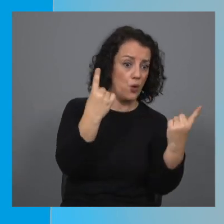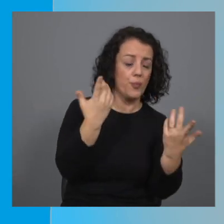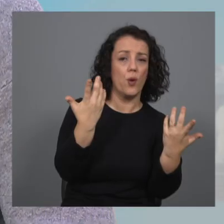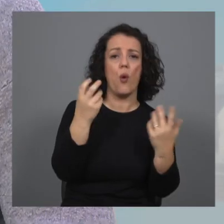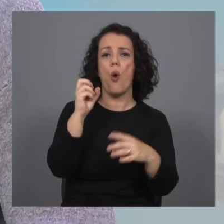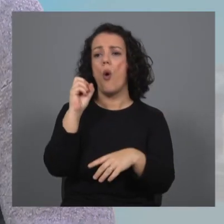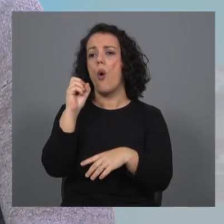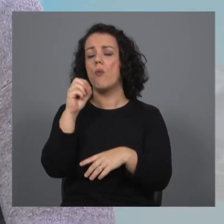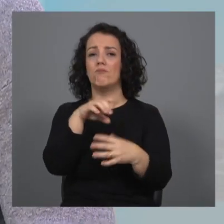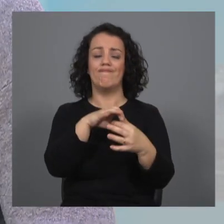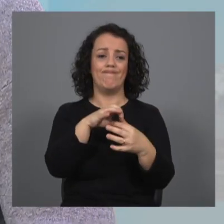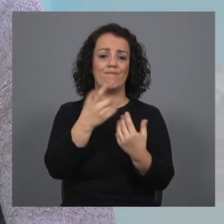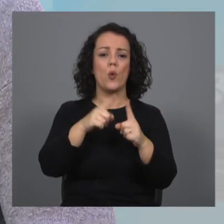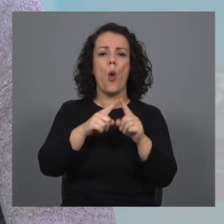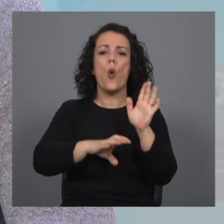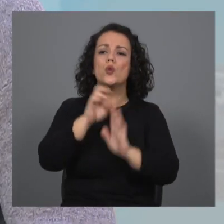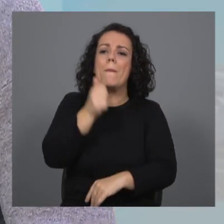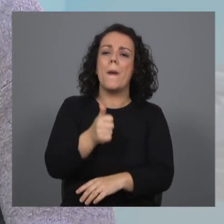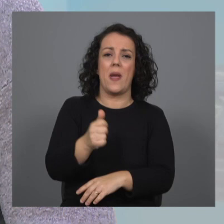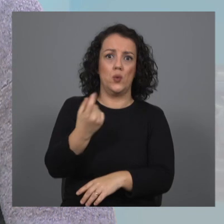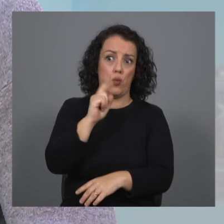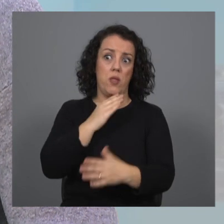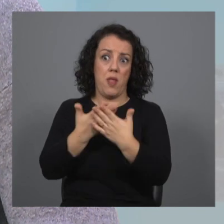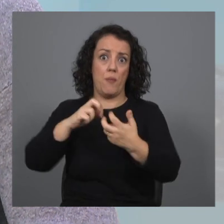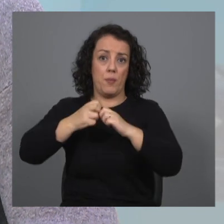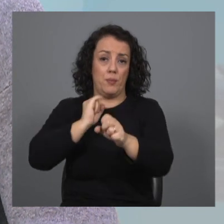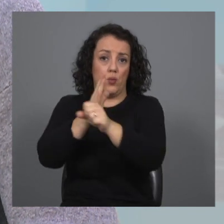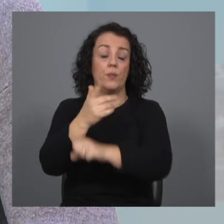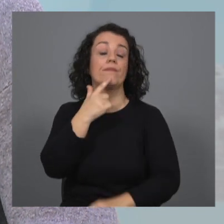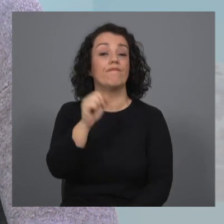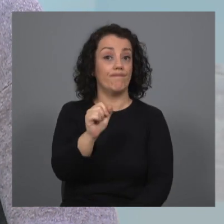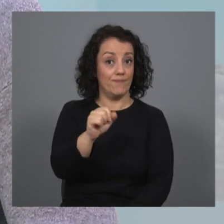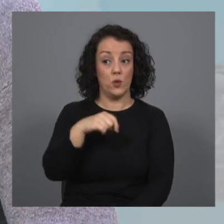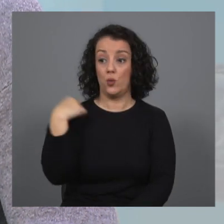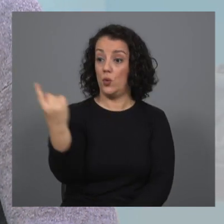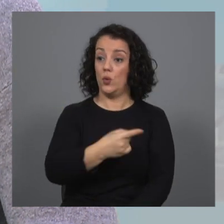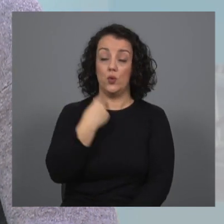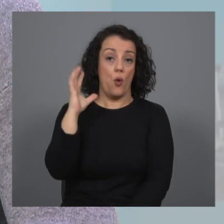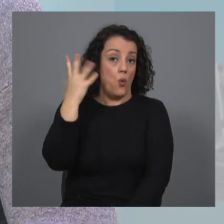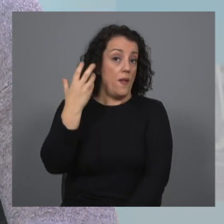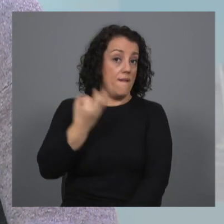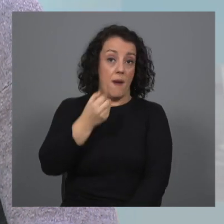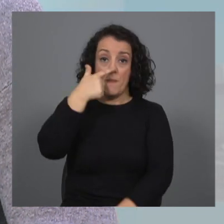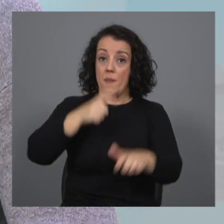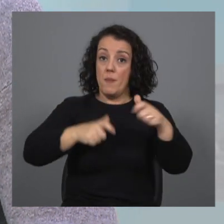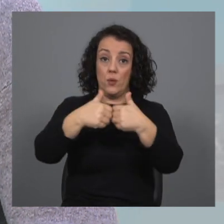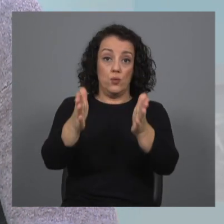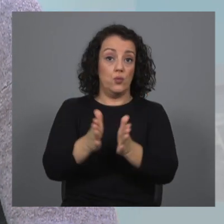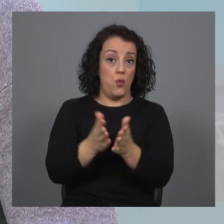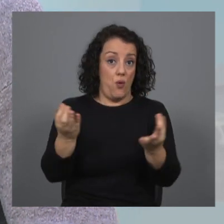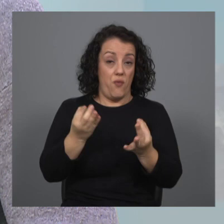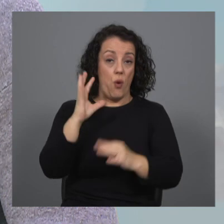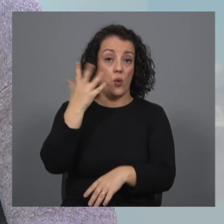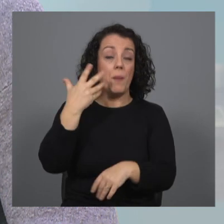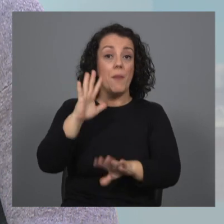nos meios adequados, também cria outros géneros de problemas. Sim, Paulo, e isso está a acontecer com todos nós, com toda a população, mas com